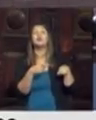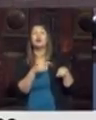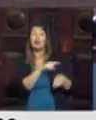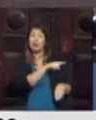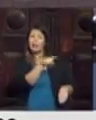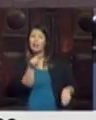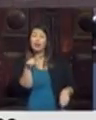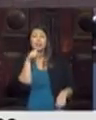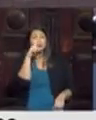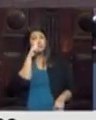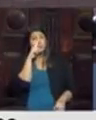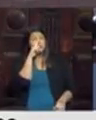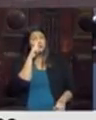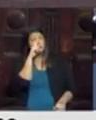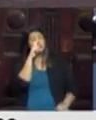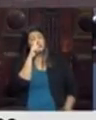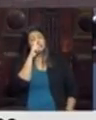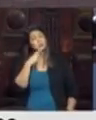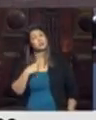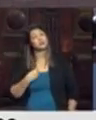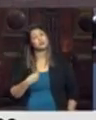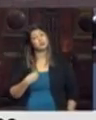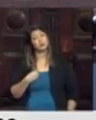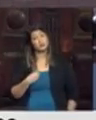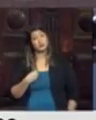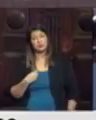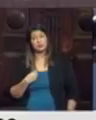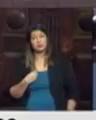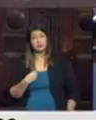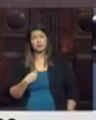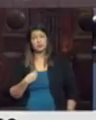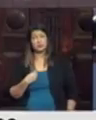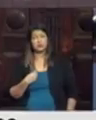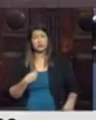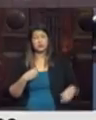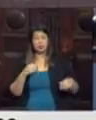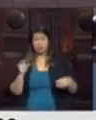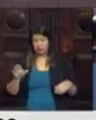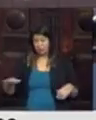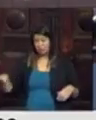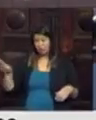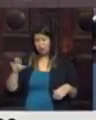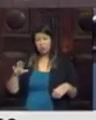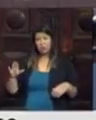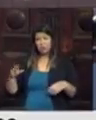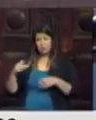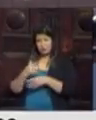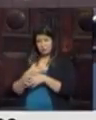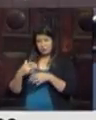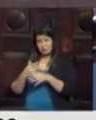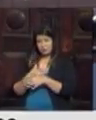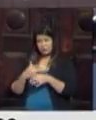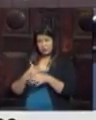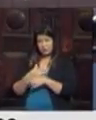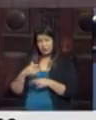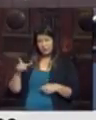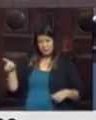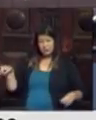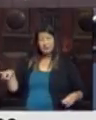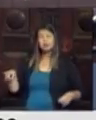correndo este risco, porque as nossas áreas urbanas, que estão aí